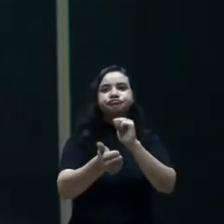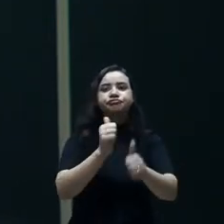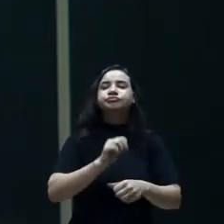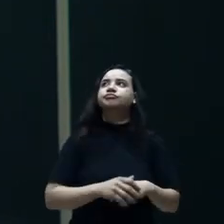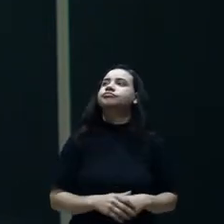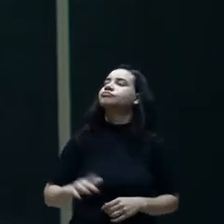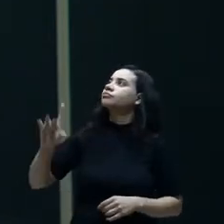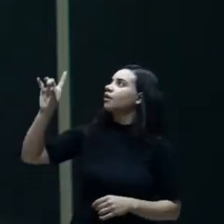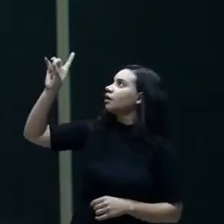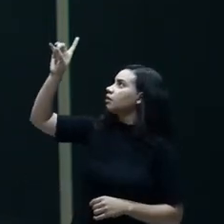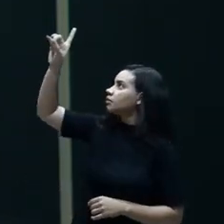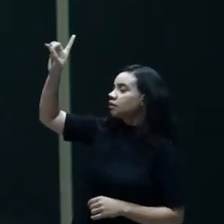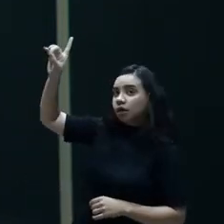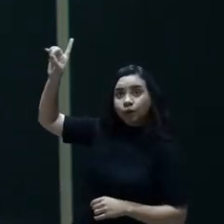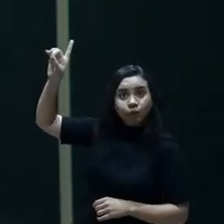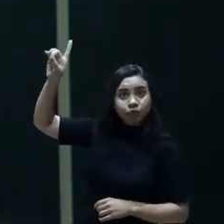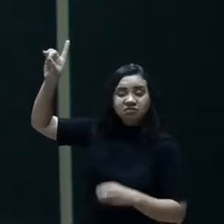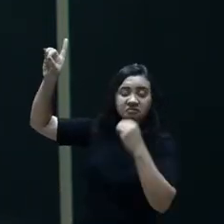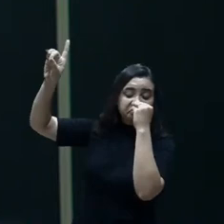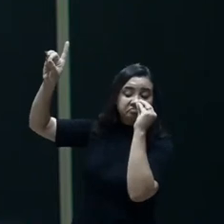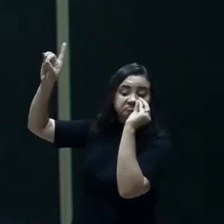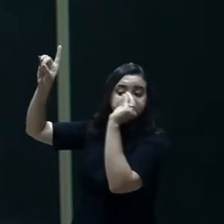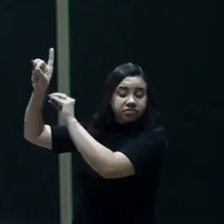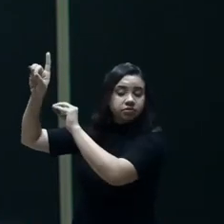do céu, para ficar na frente de uma televisão,